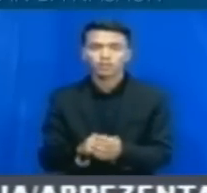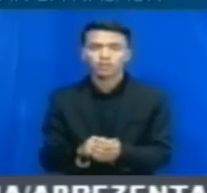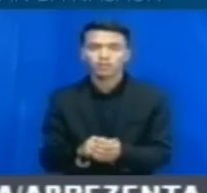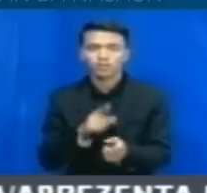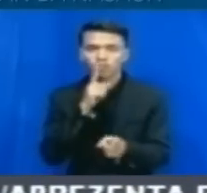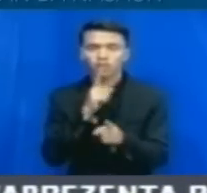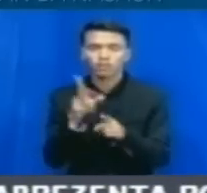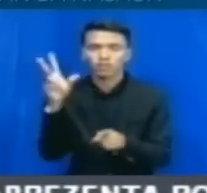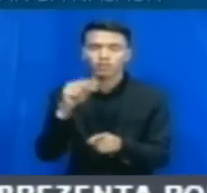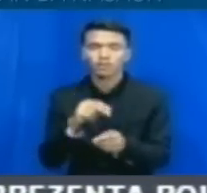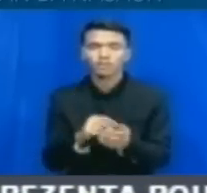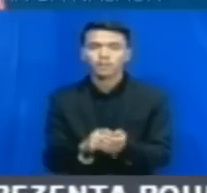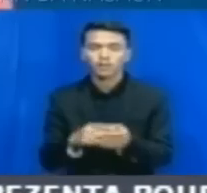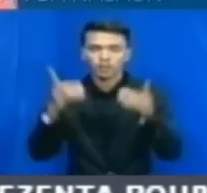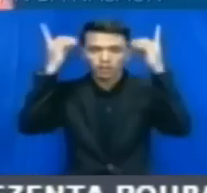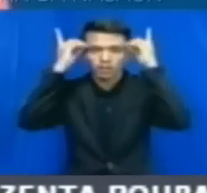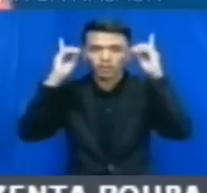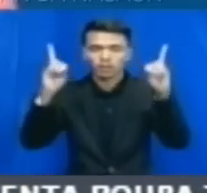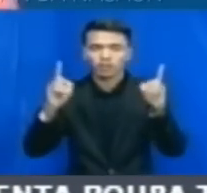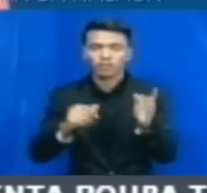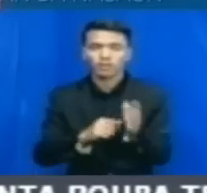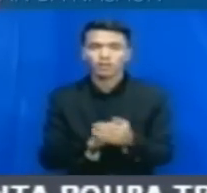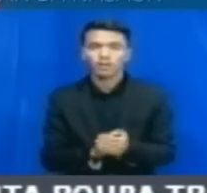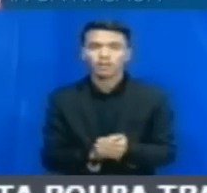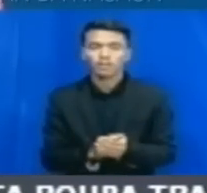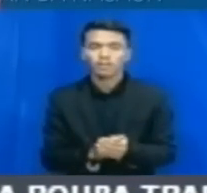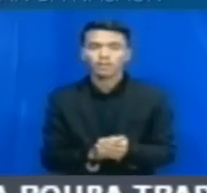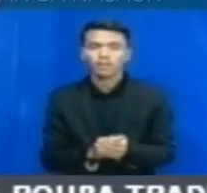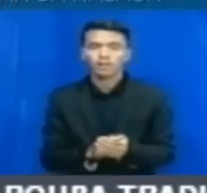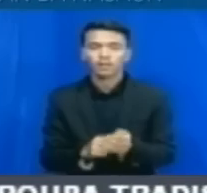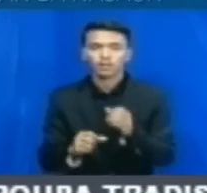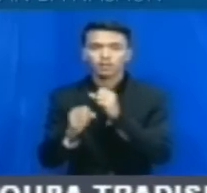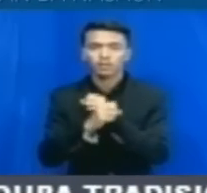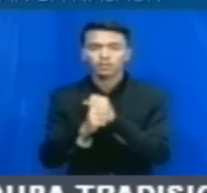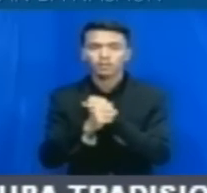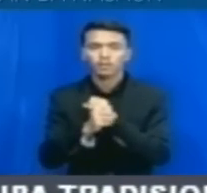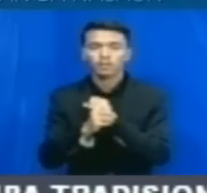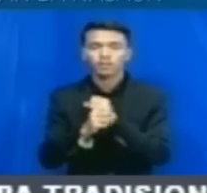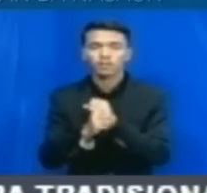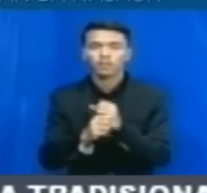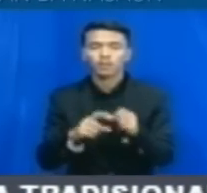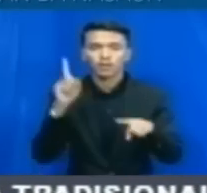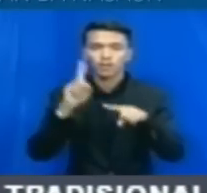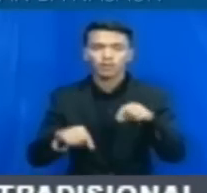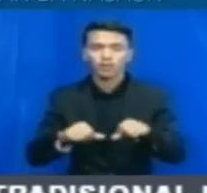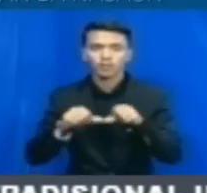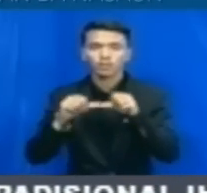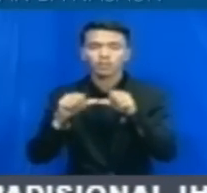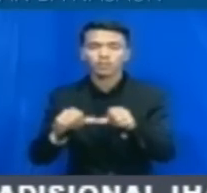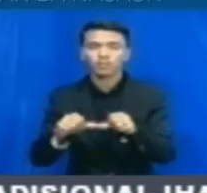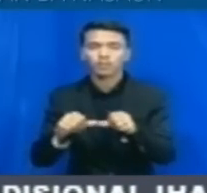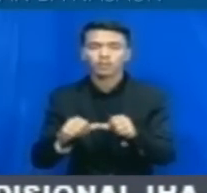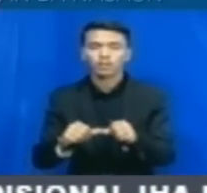urgente medida kuasaun ne medida sidan be mato prevene parke autor ka arguino ne labelo continua pratica krimi